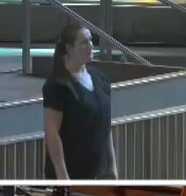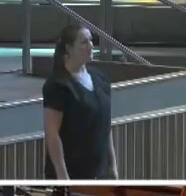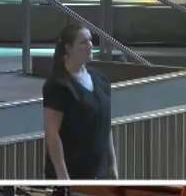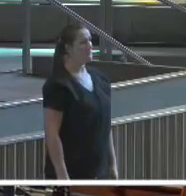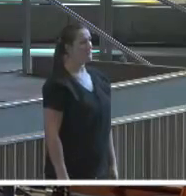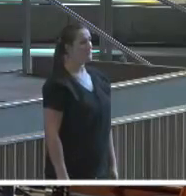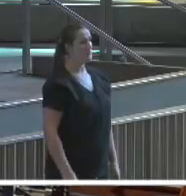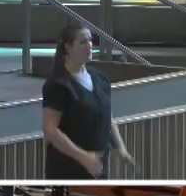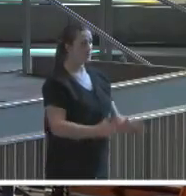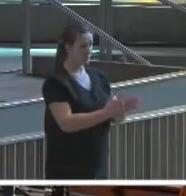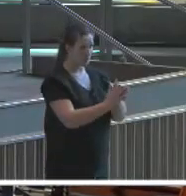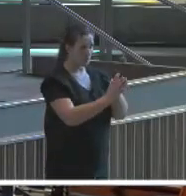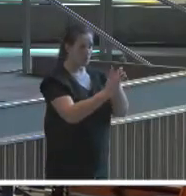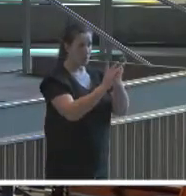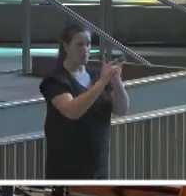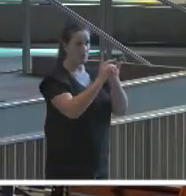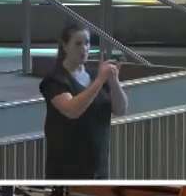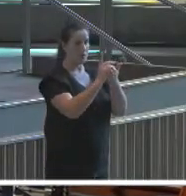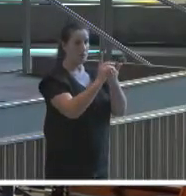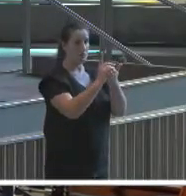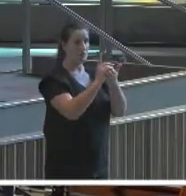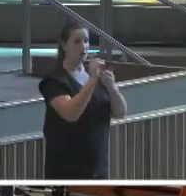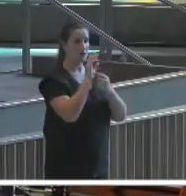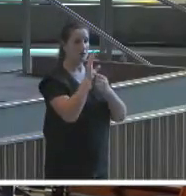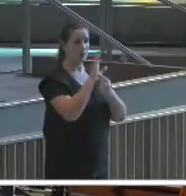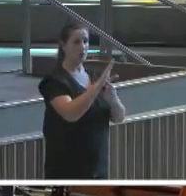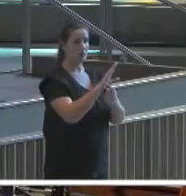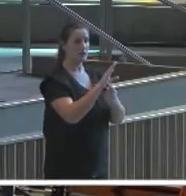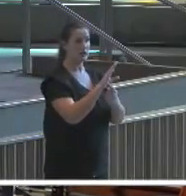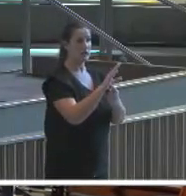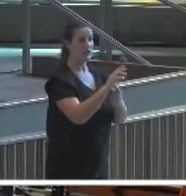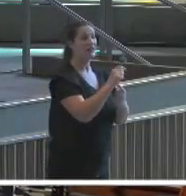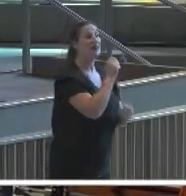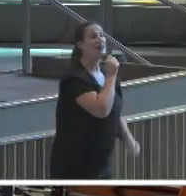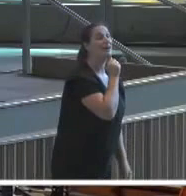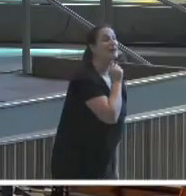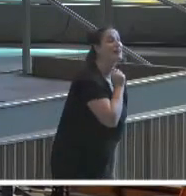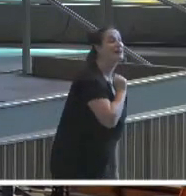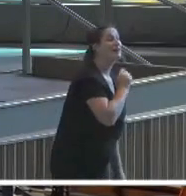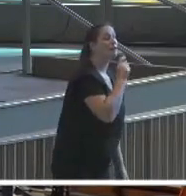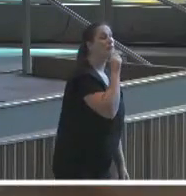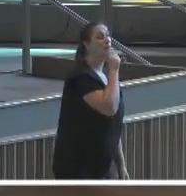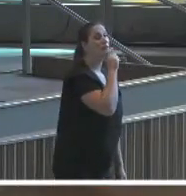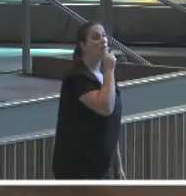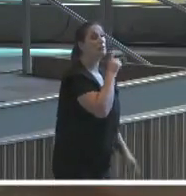A palavra de Deus diz que ele mentiu, mas ele também escondeu.